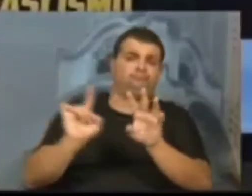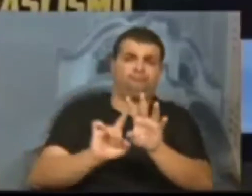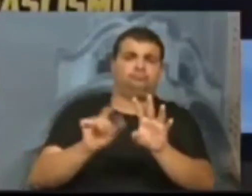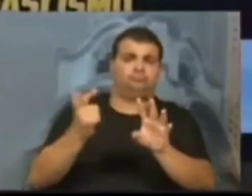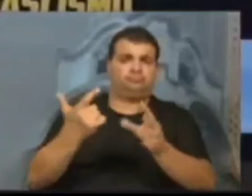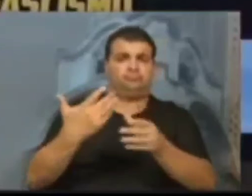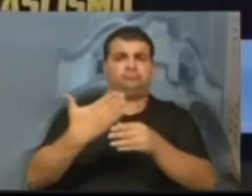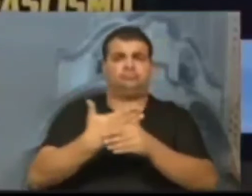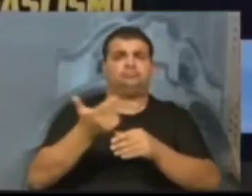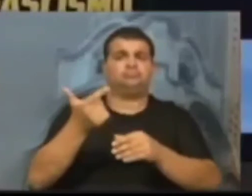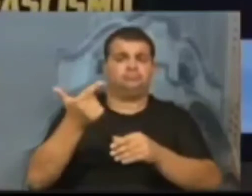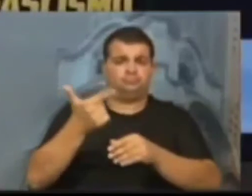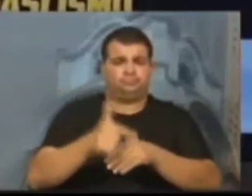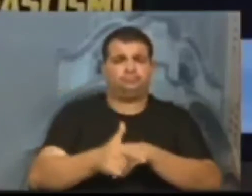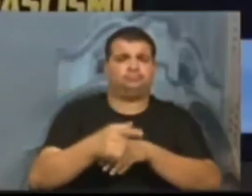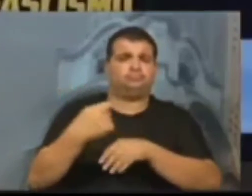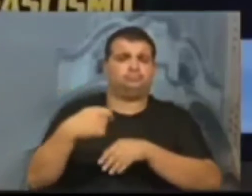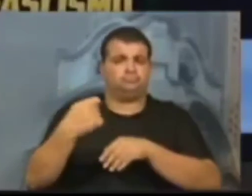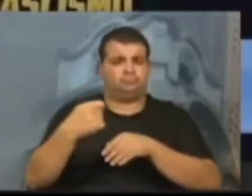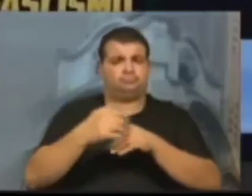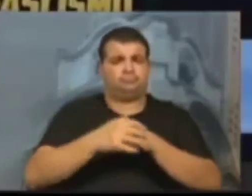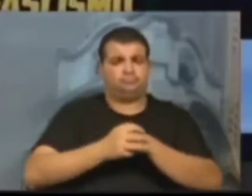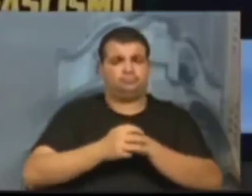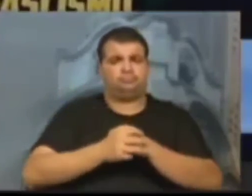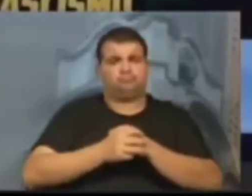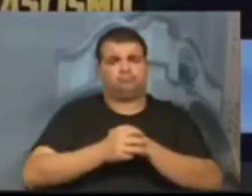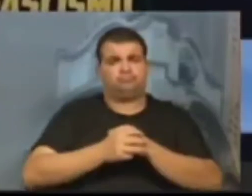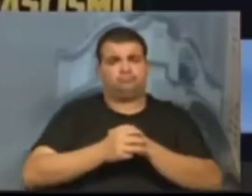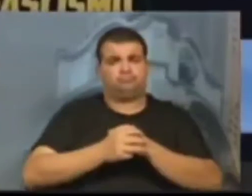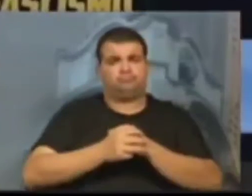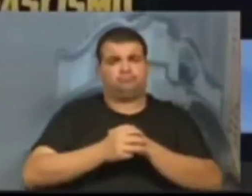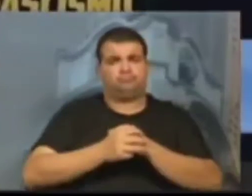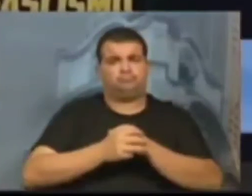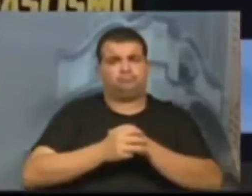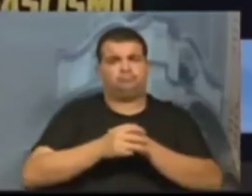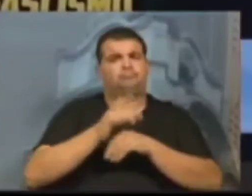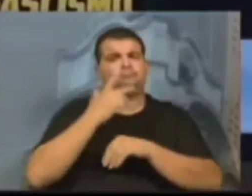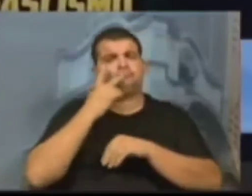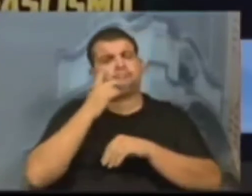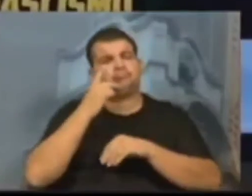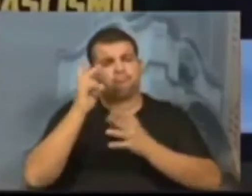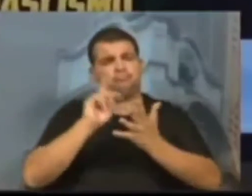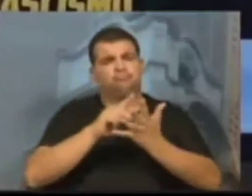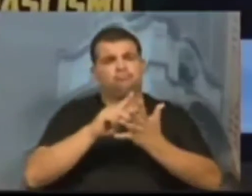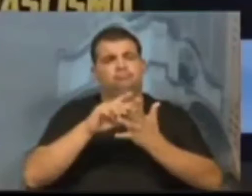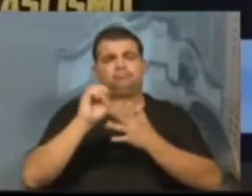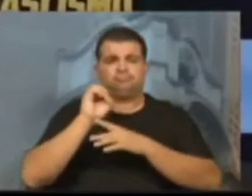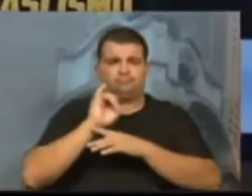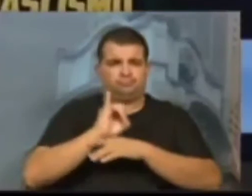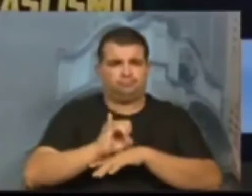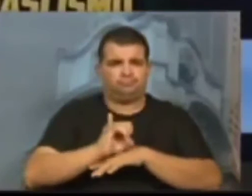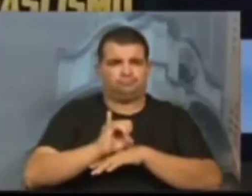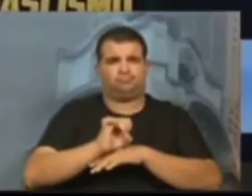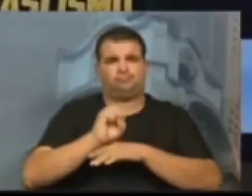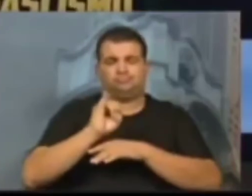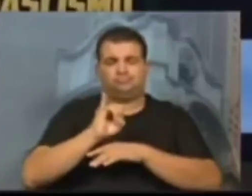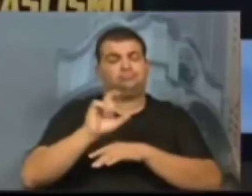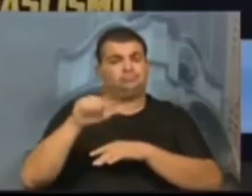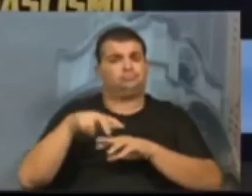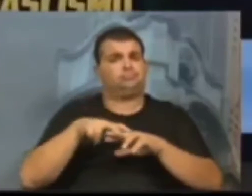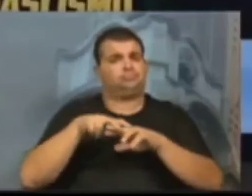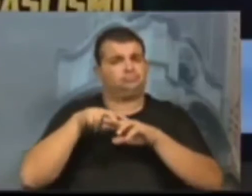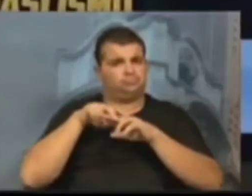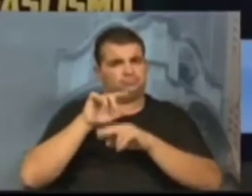os processos novamente. Então, honestamente, se não é por um